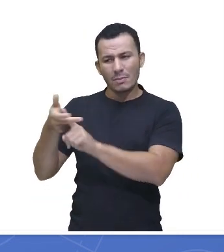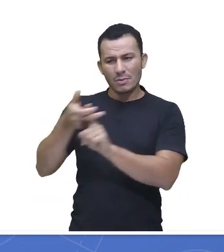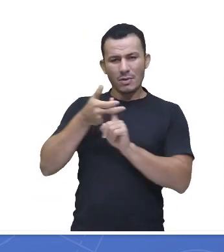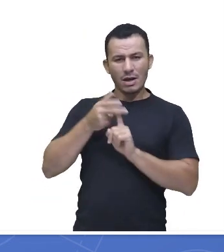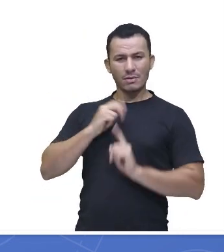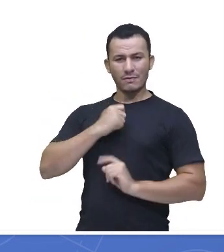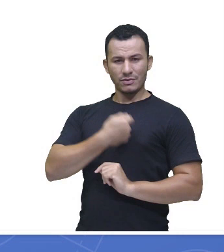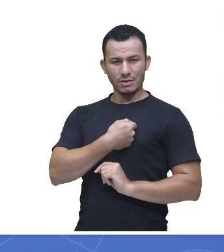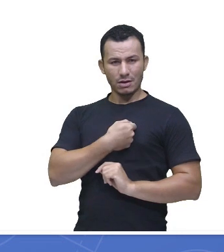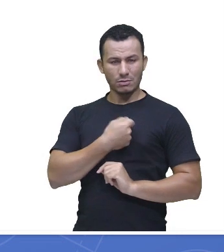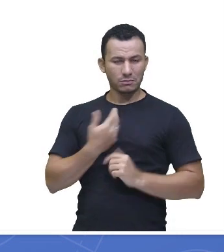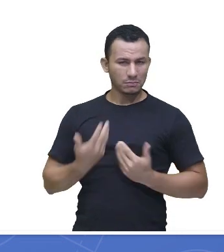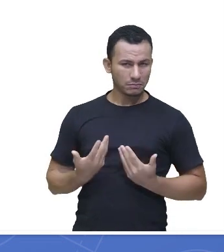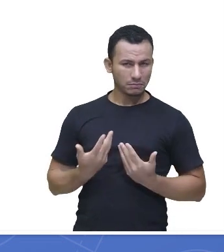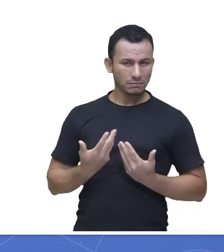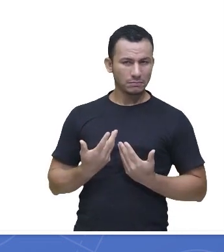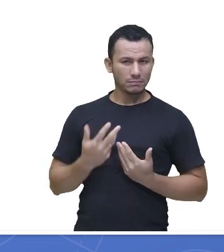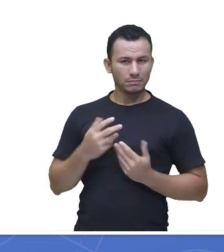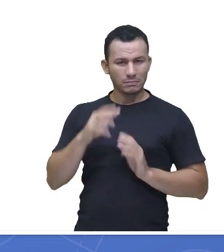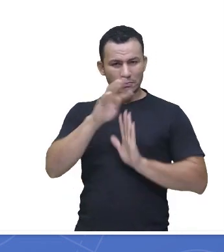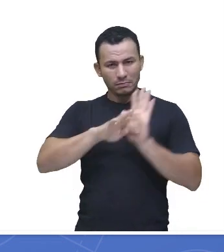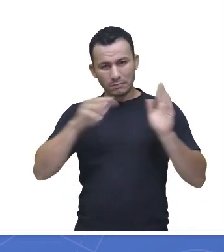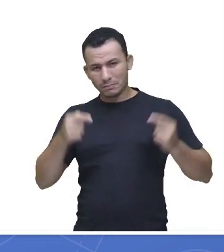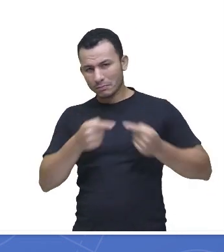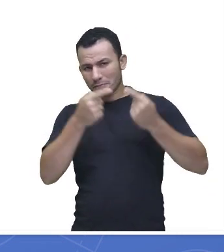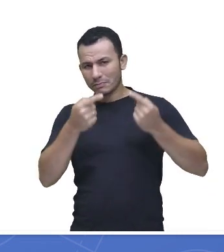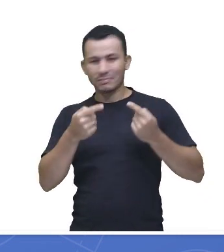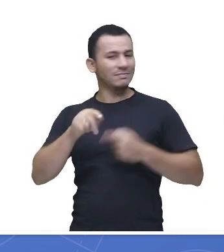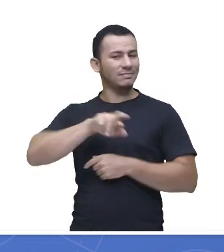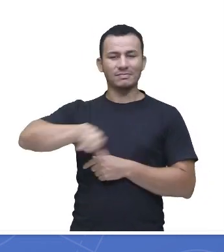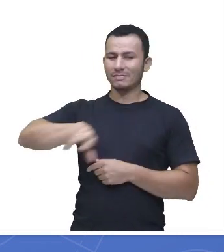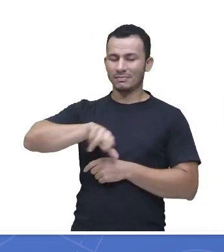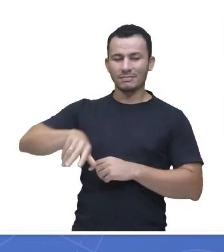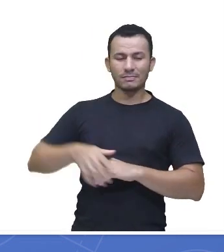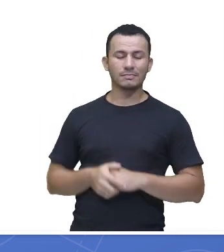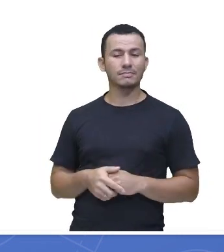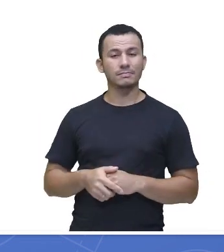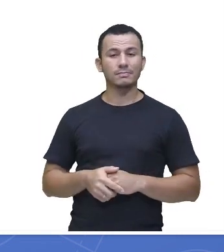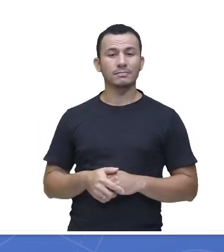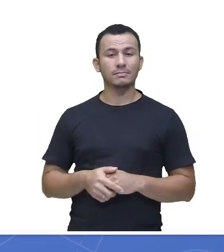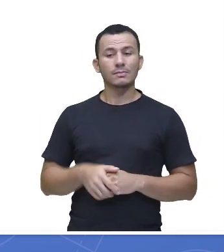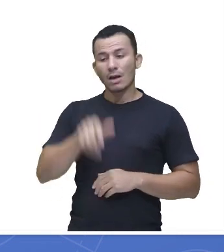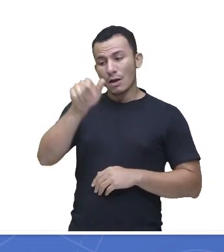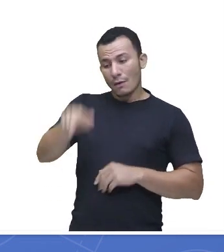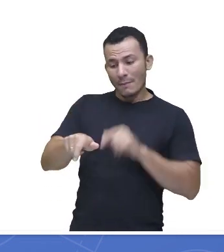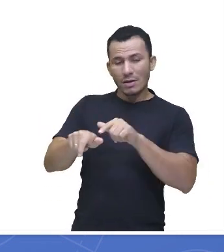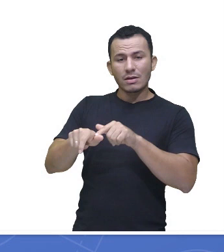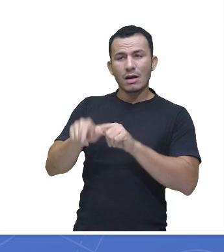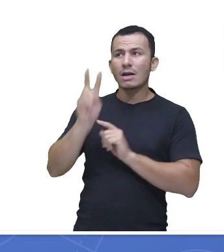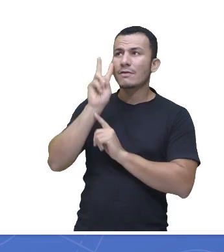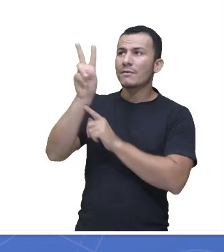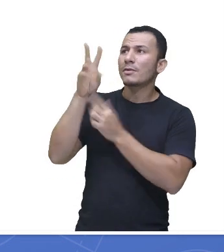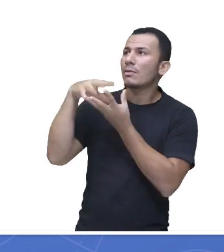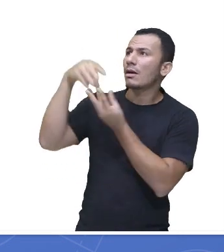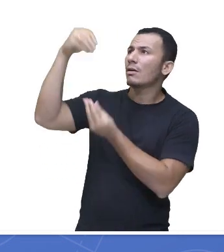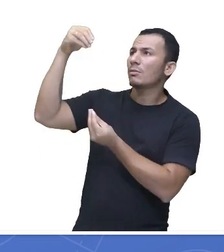fiscal. Foi isso que estava lá no texto? Não, certo? O personagem vê uma